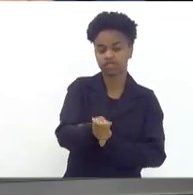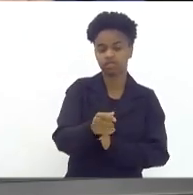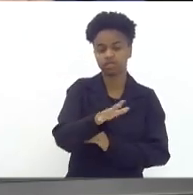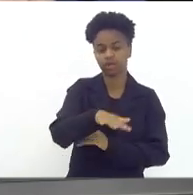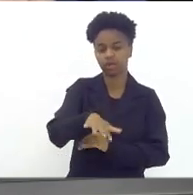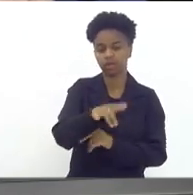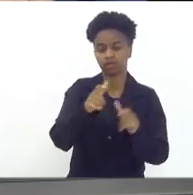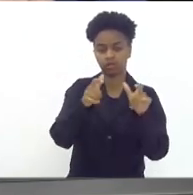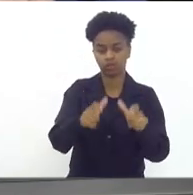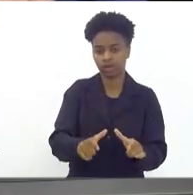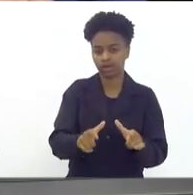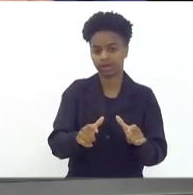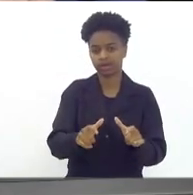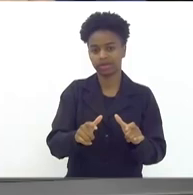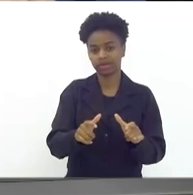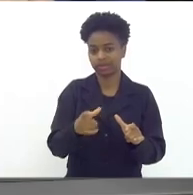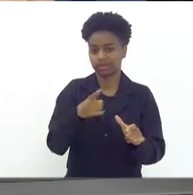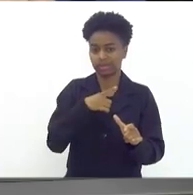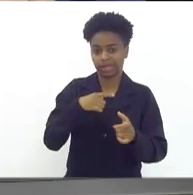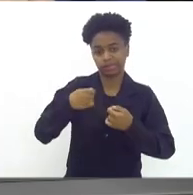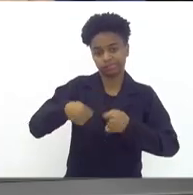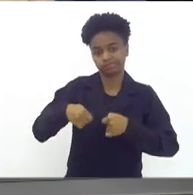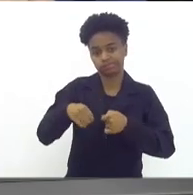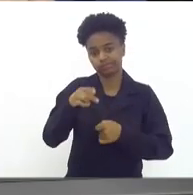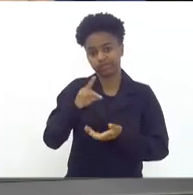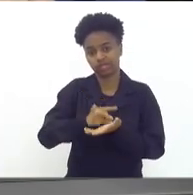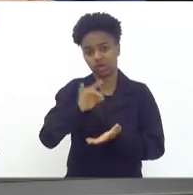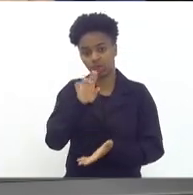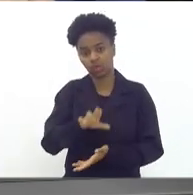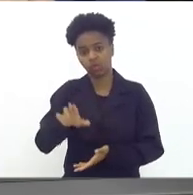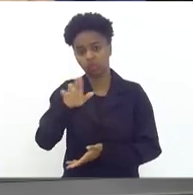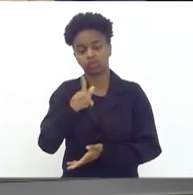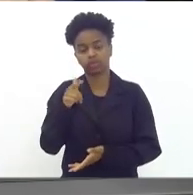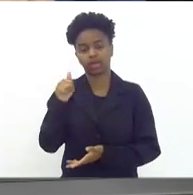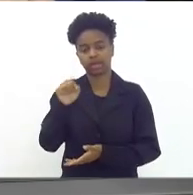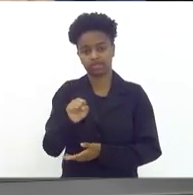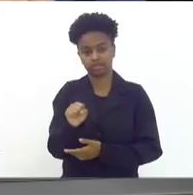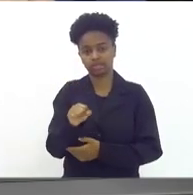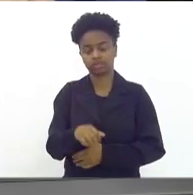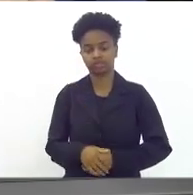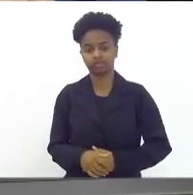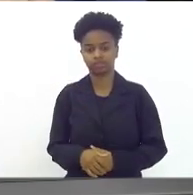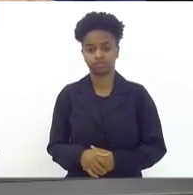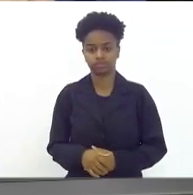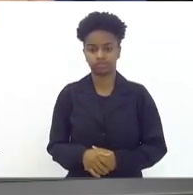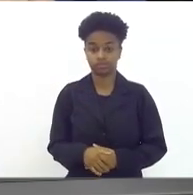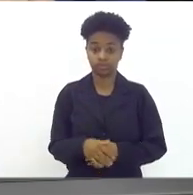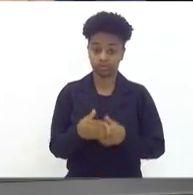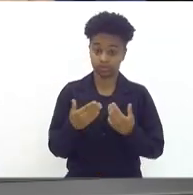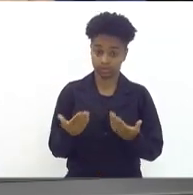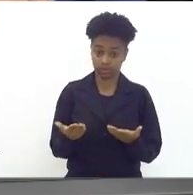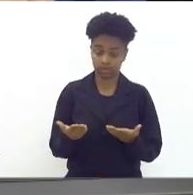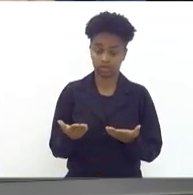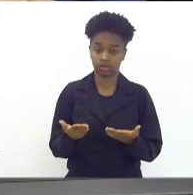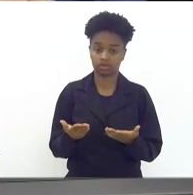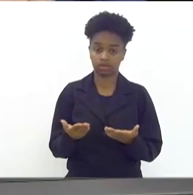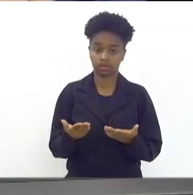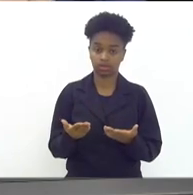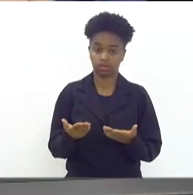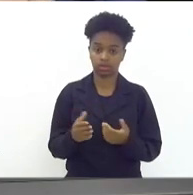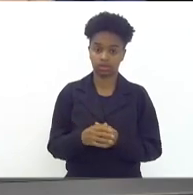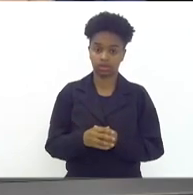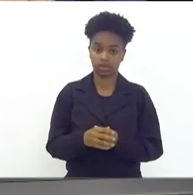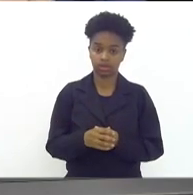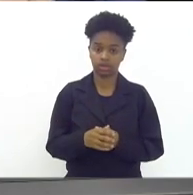naquele duto tem uma demanda um consumo de gás lá que vai suprir isso então assim é isso ele é